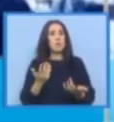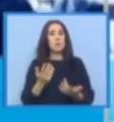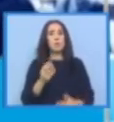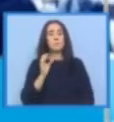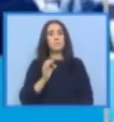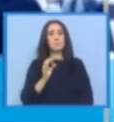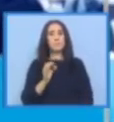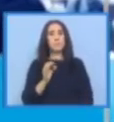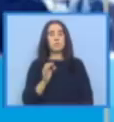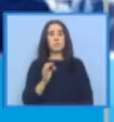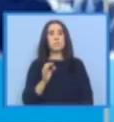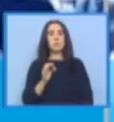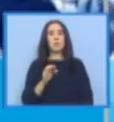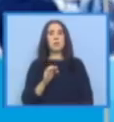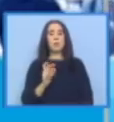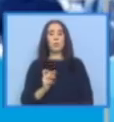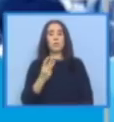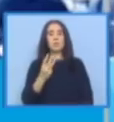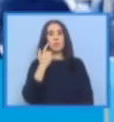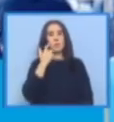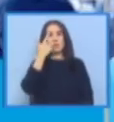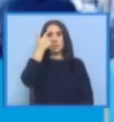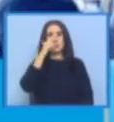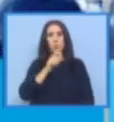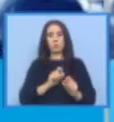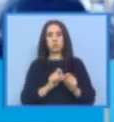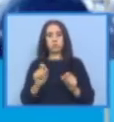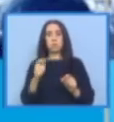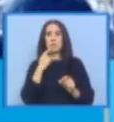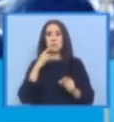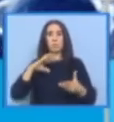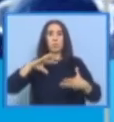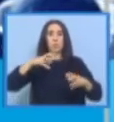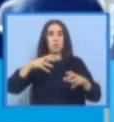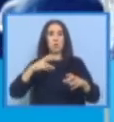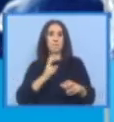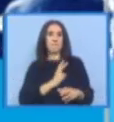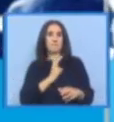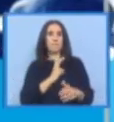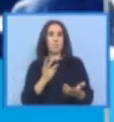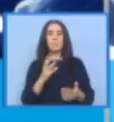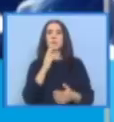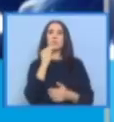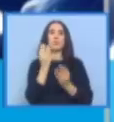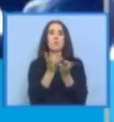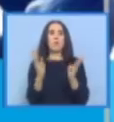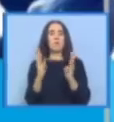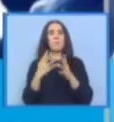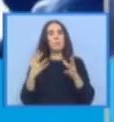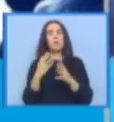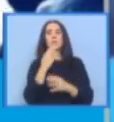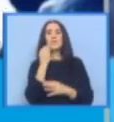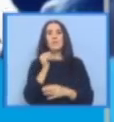partir de uma base, que são 3 anos de licenciatura, aquilo que equivale a Bolonha, não é? Os nossos jovens, a maioria dos nossos